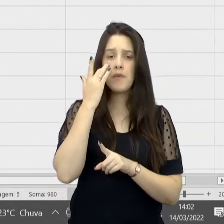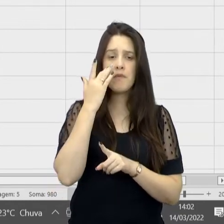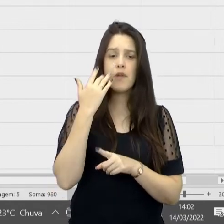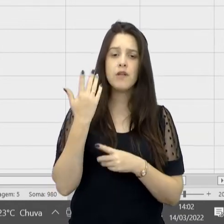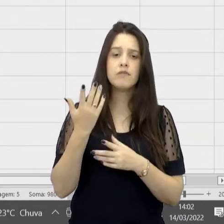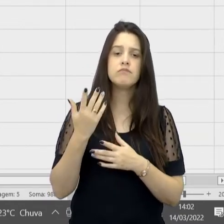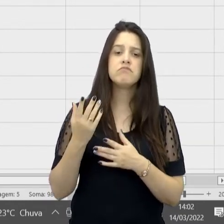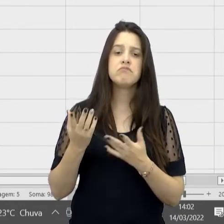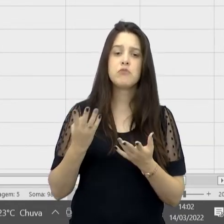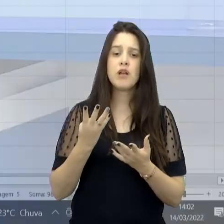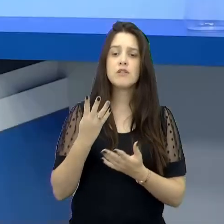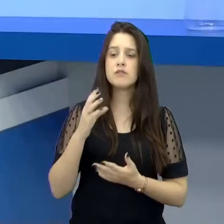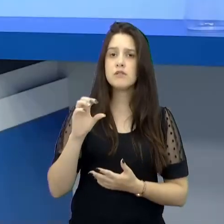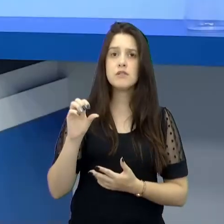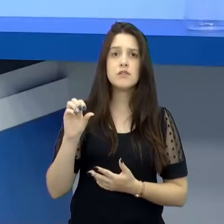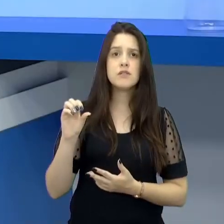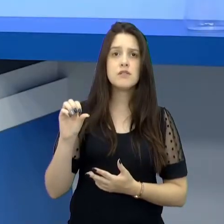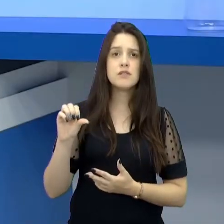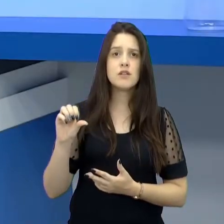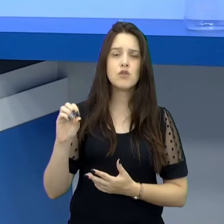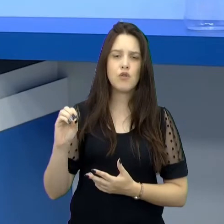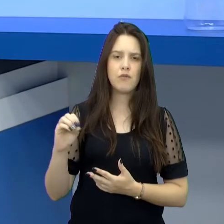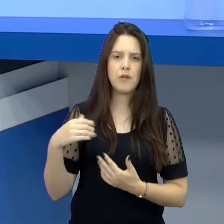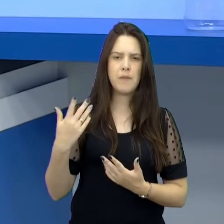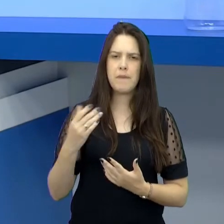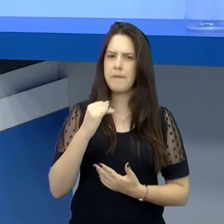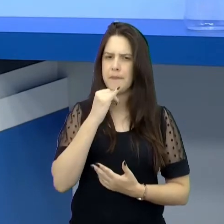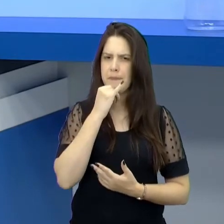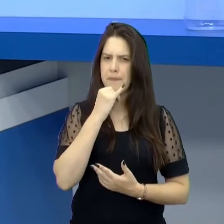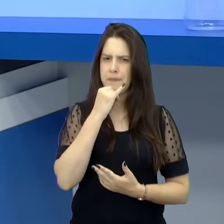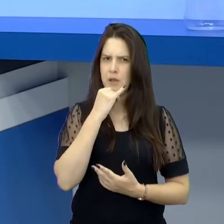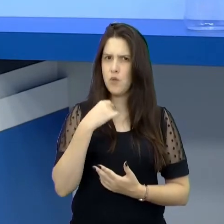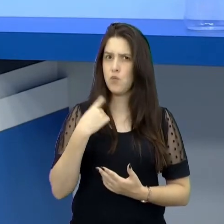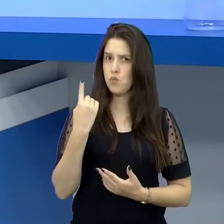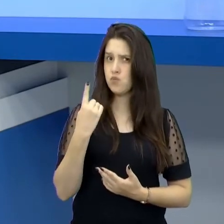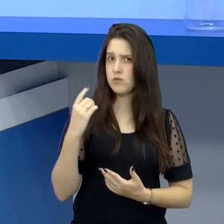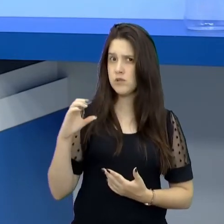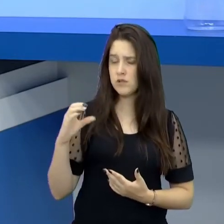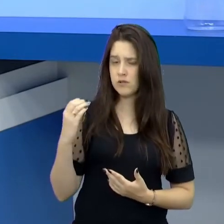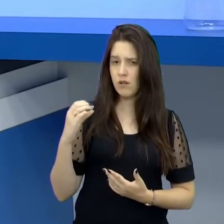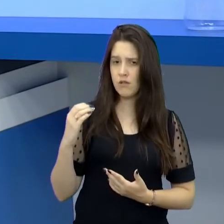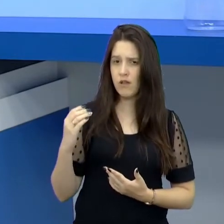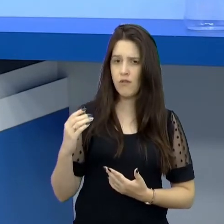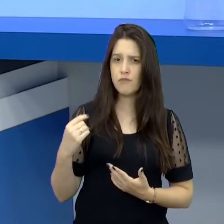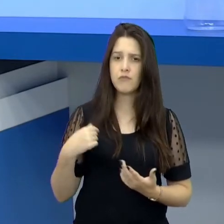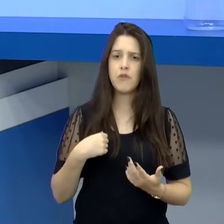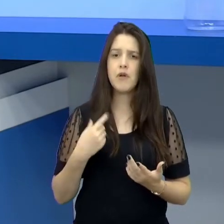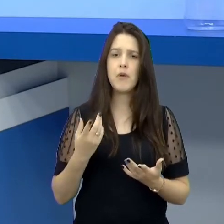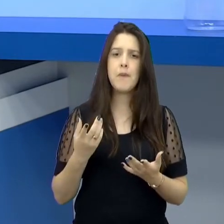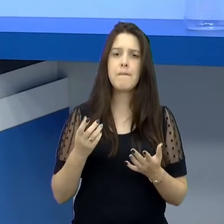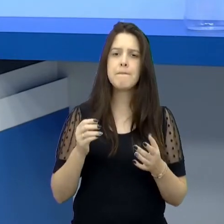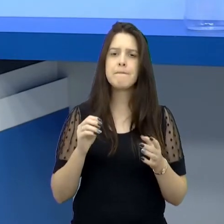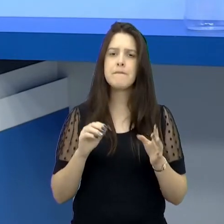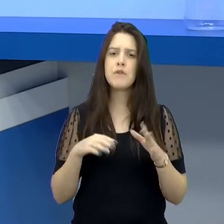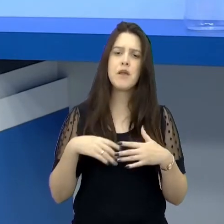R$490. Agora, por exemplo, eu tenho centavos. Eu gastei aí, meu tênis custava